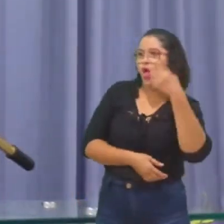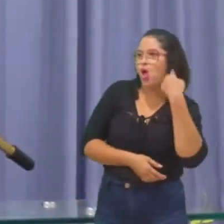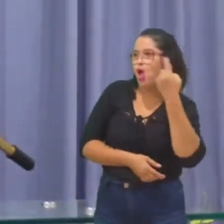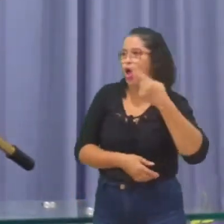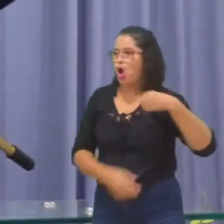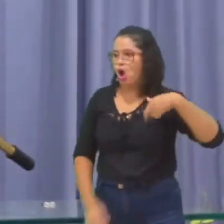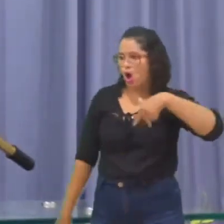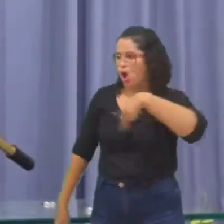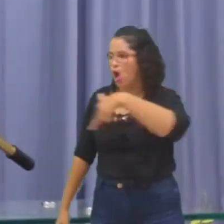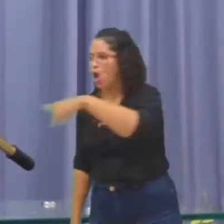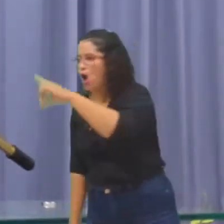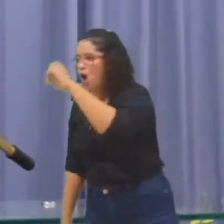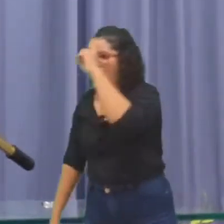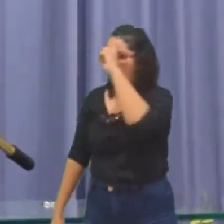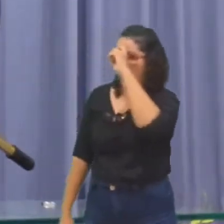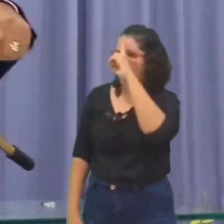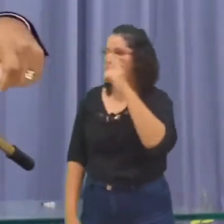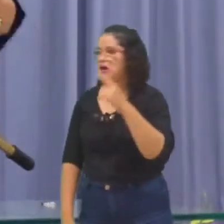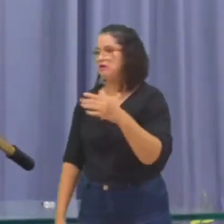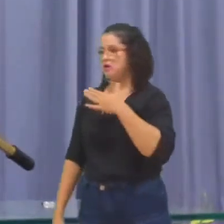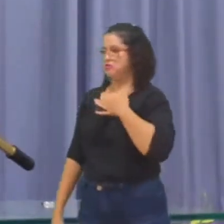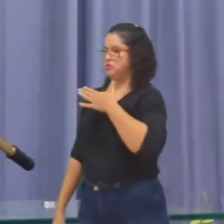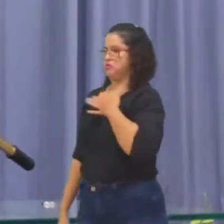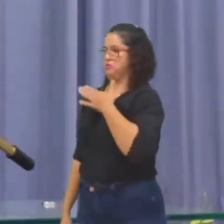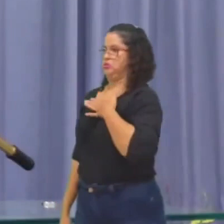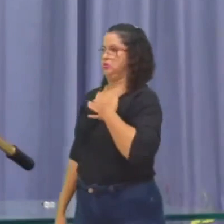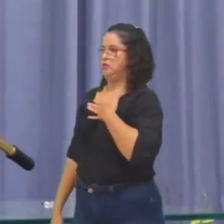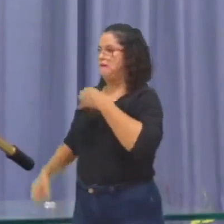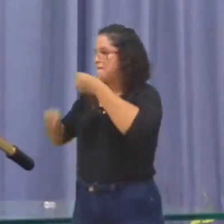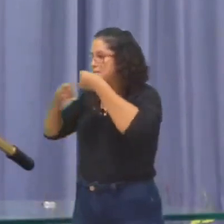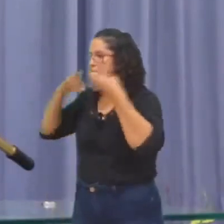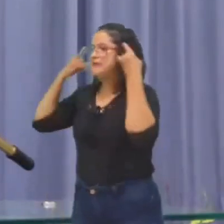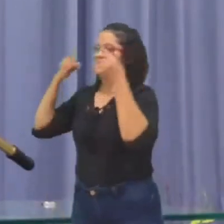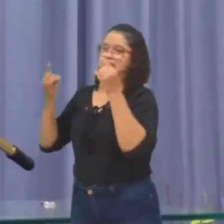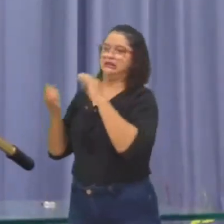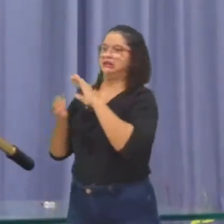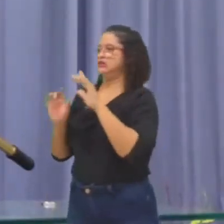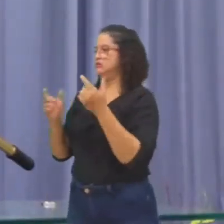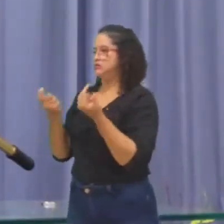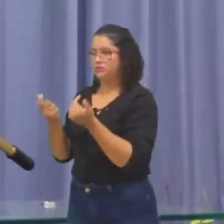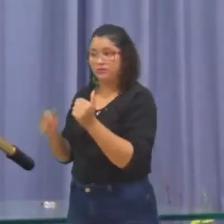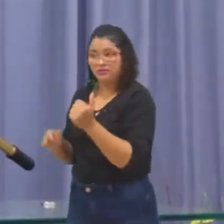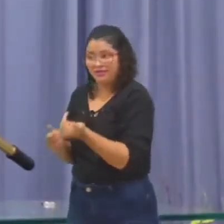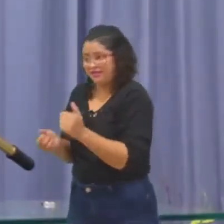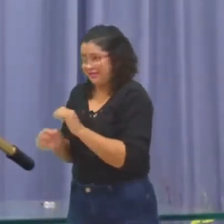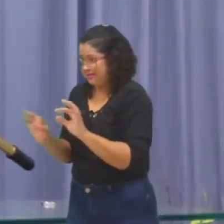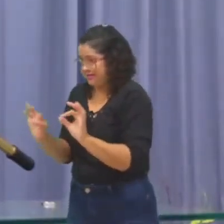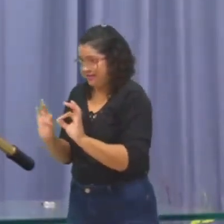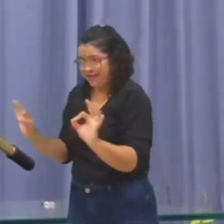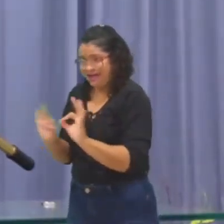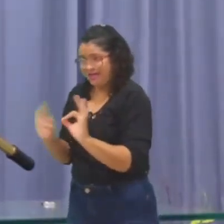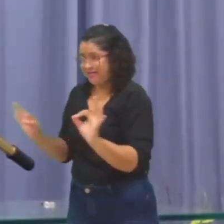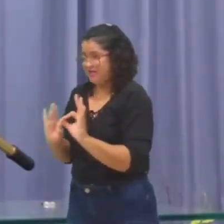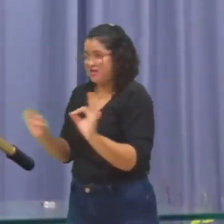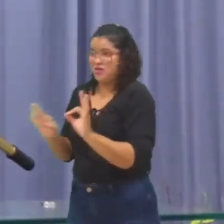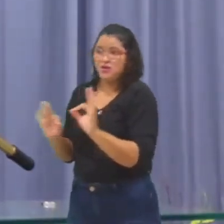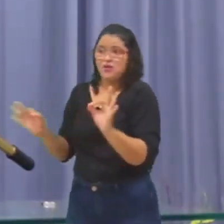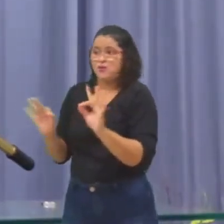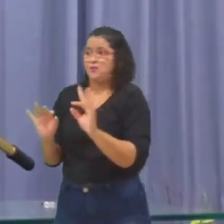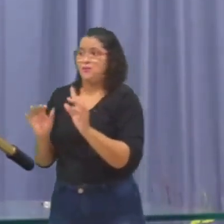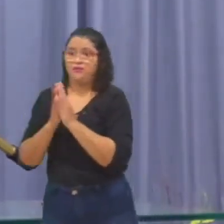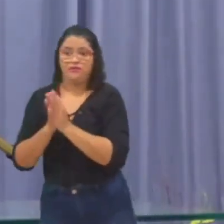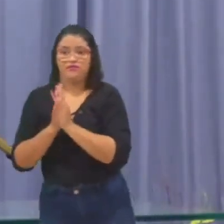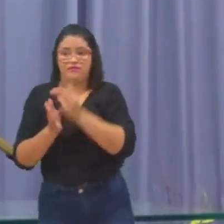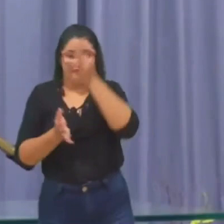para o hospital e ficar dizendo, olha, eu estou aqui no hospital sem máscara, sem proteção. Não, não é esse tipo de fé, isso é uma espécie de loucura